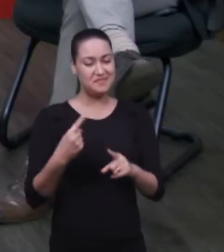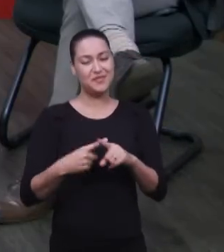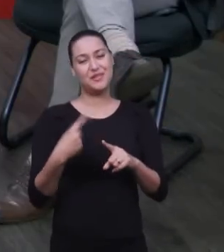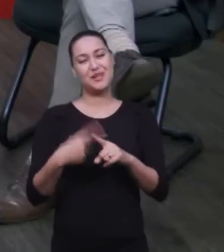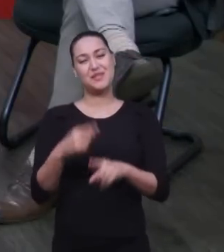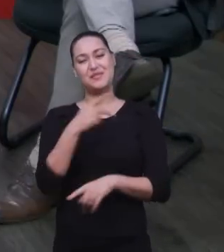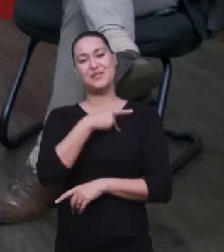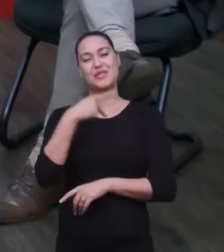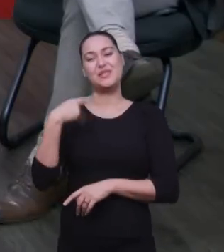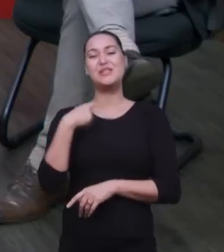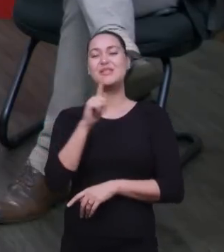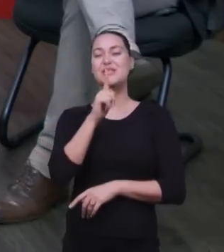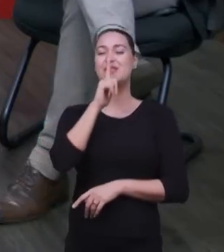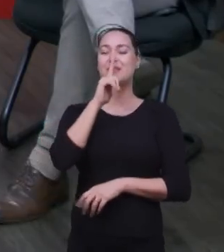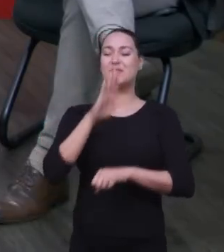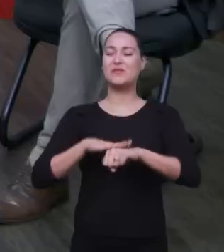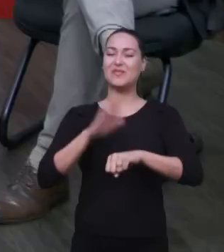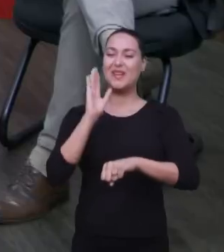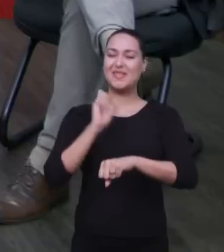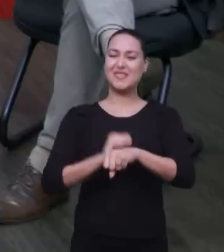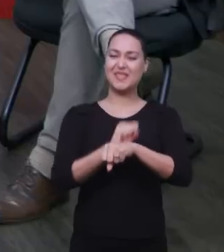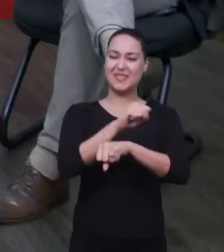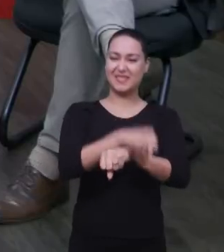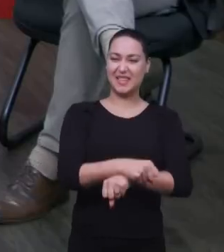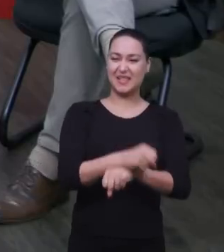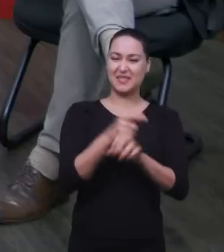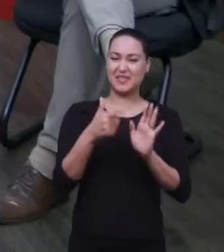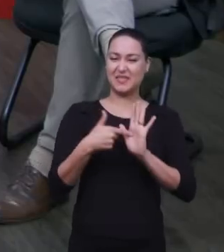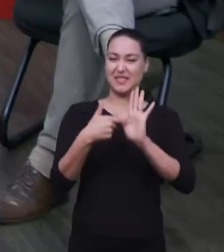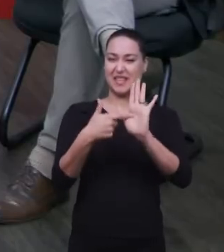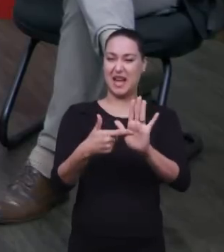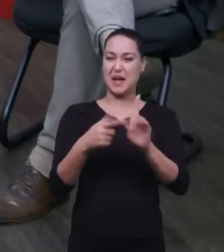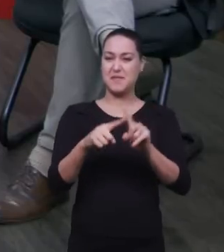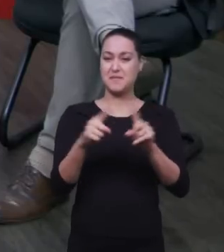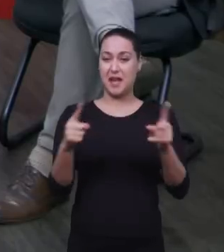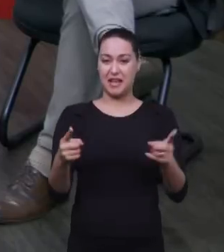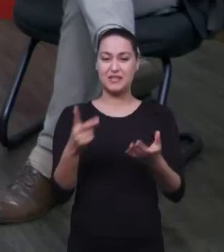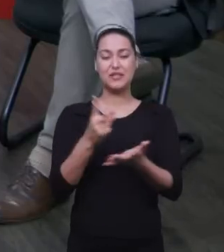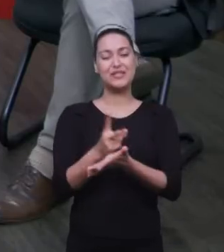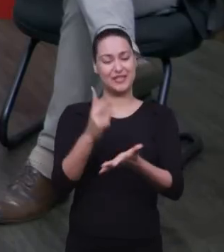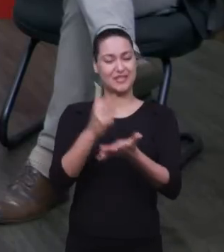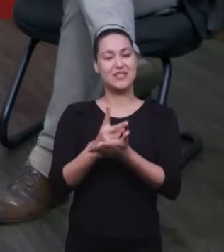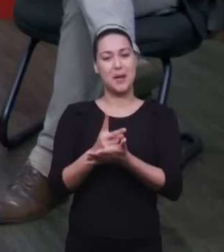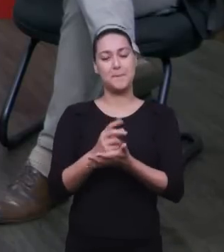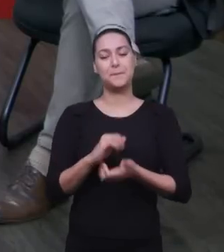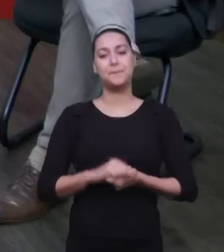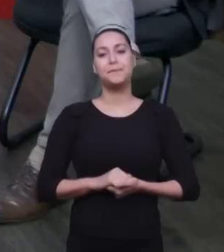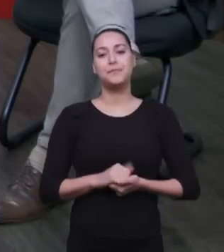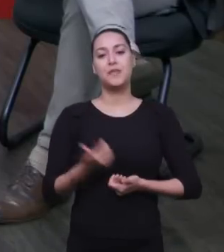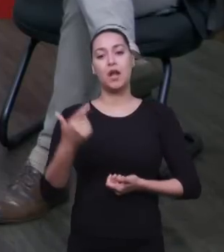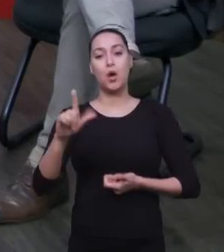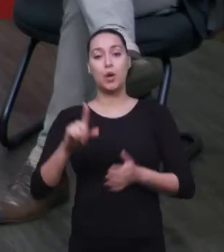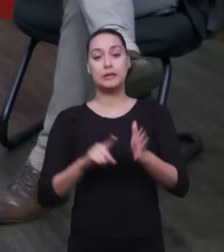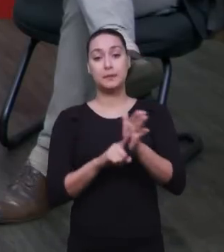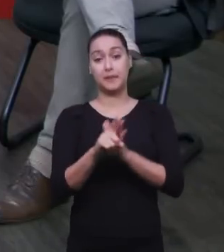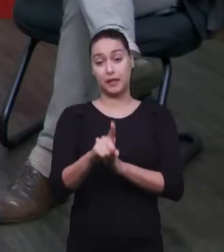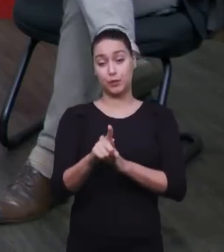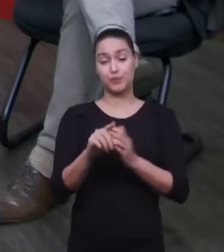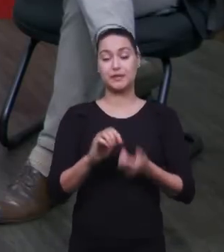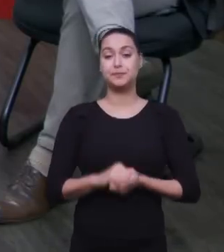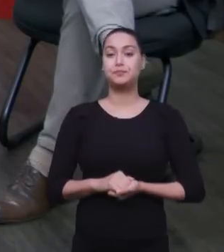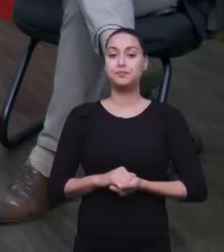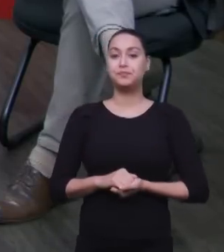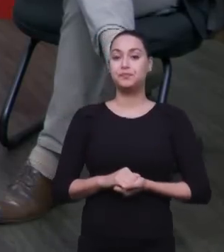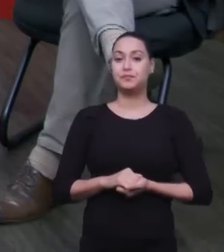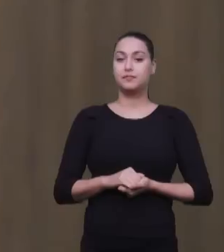um seminário para trazer para a gente aqui, podem ficar tranquilos. Mas vamos seguir aqui, nós temos mais uma pergunta, André, que a gente